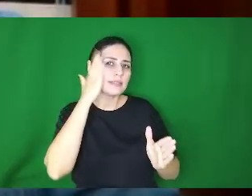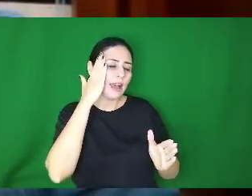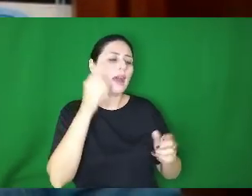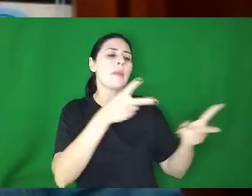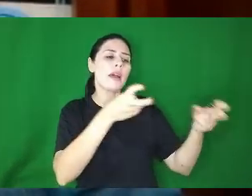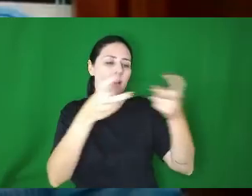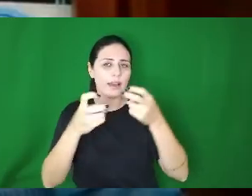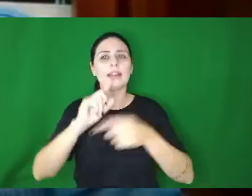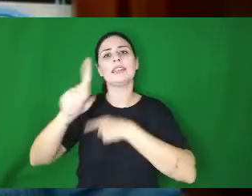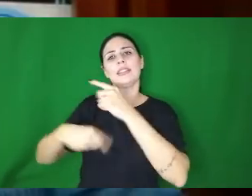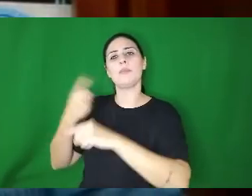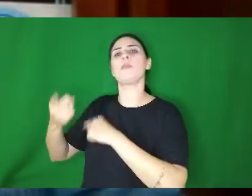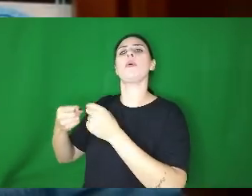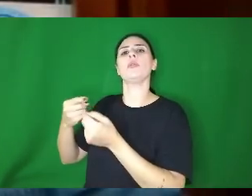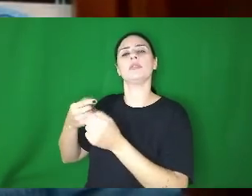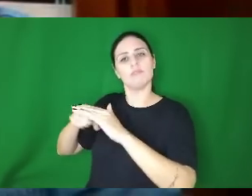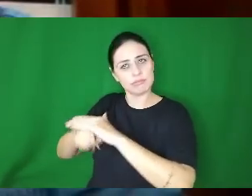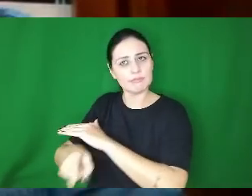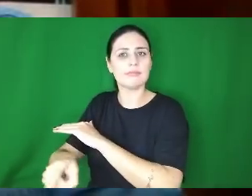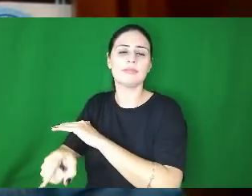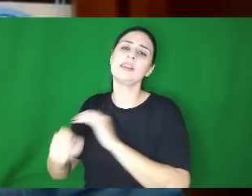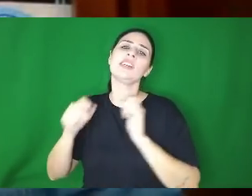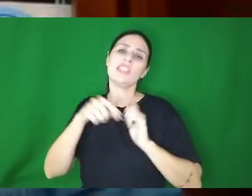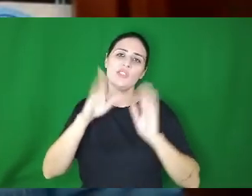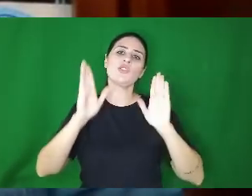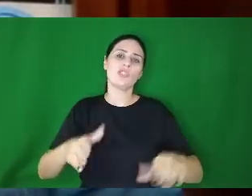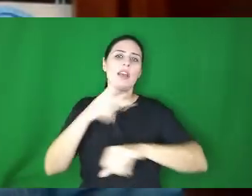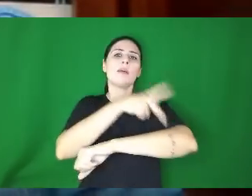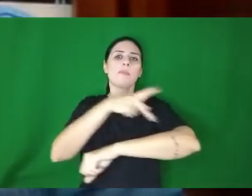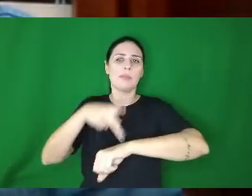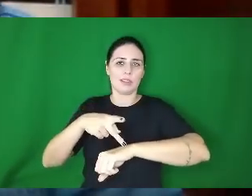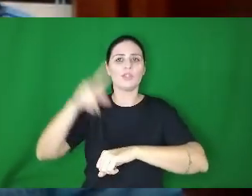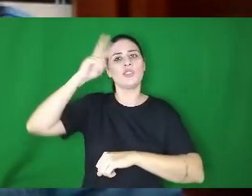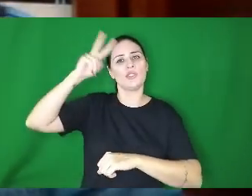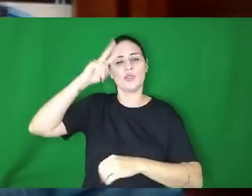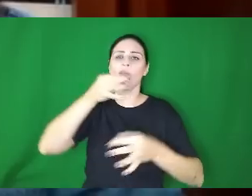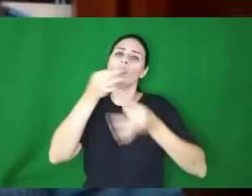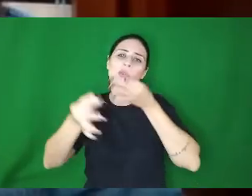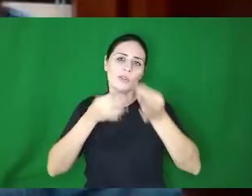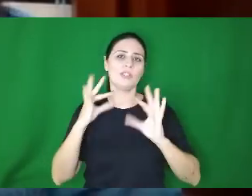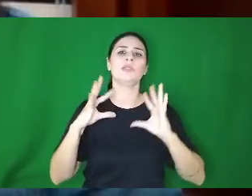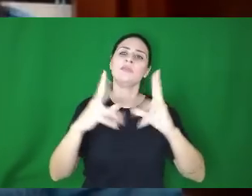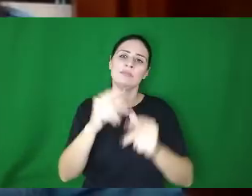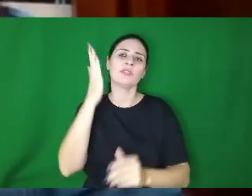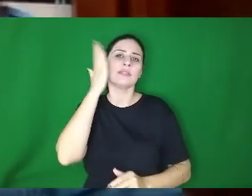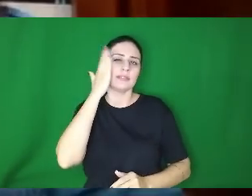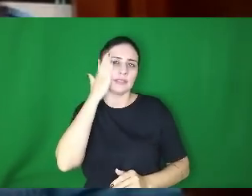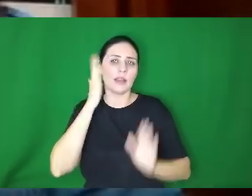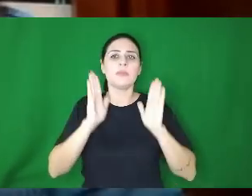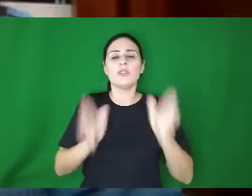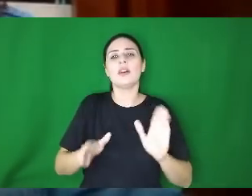e pensar num contínuo, porque nós não temos como pegar um professor que assume um ano